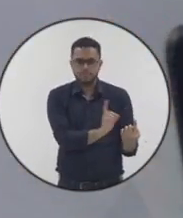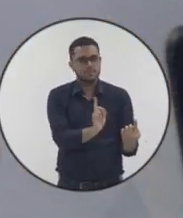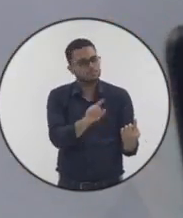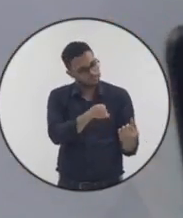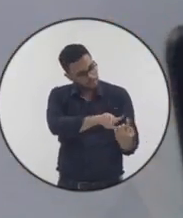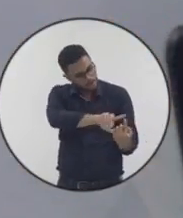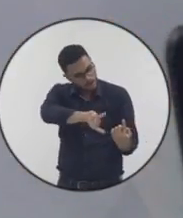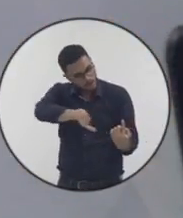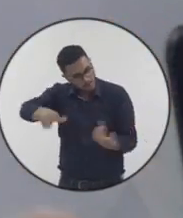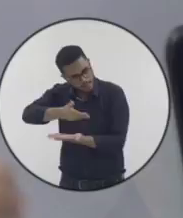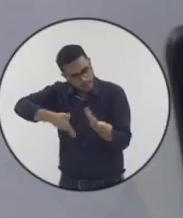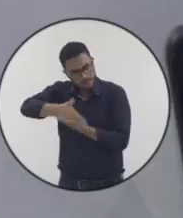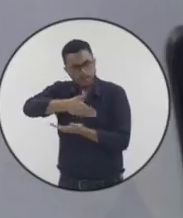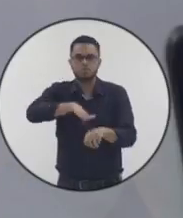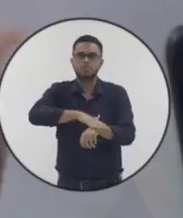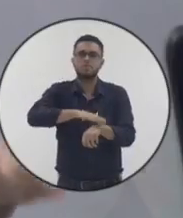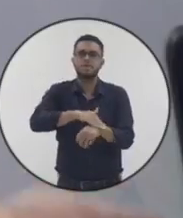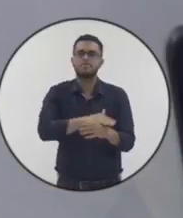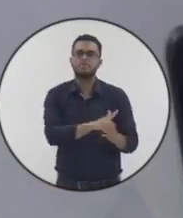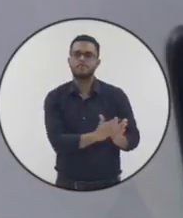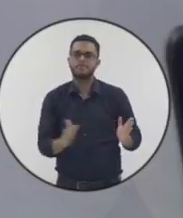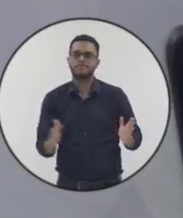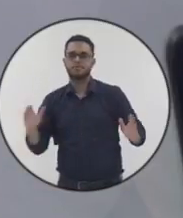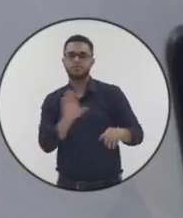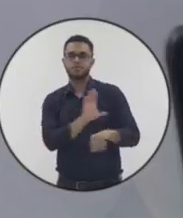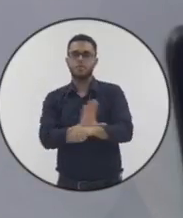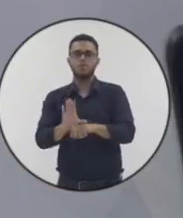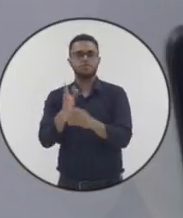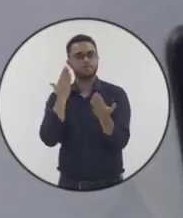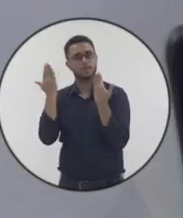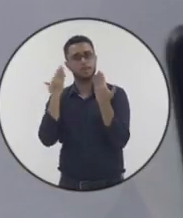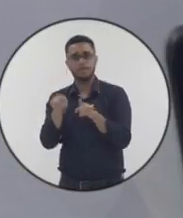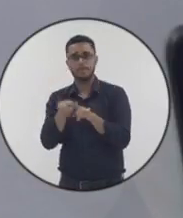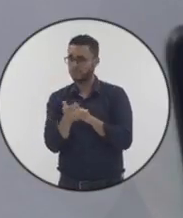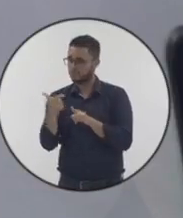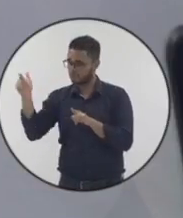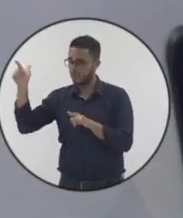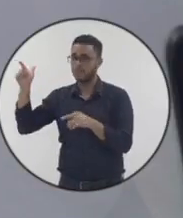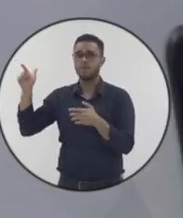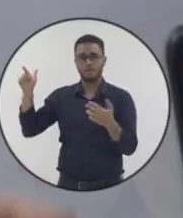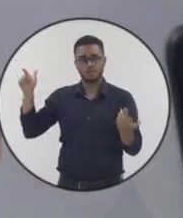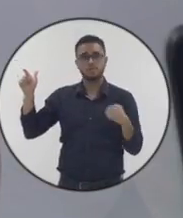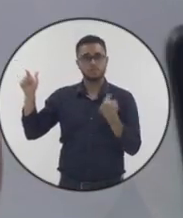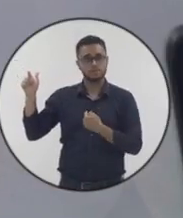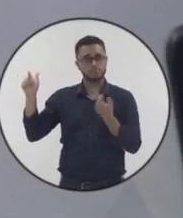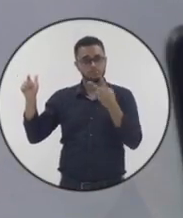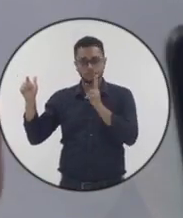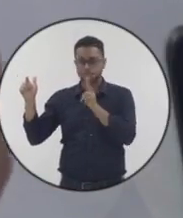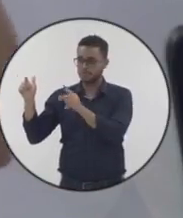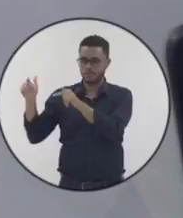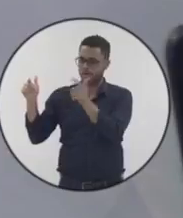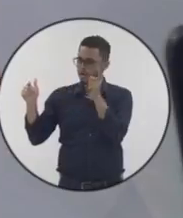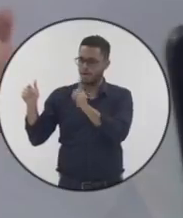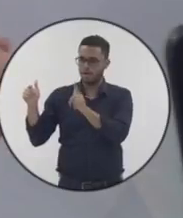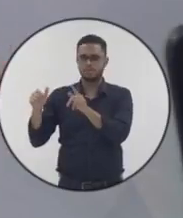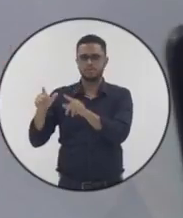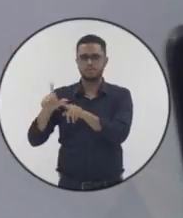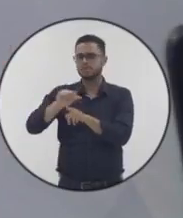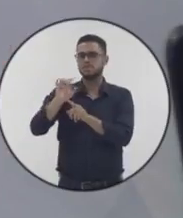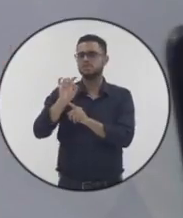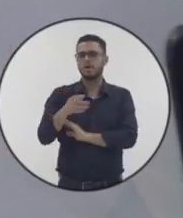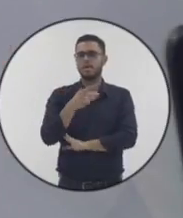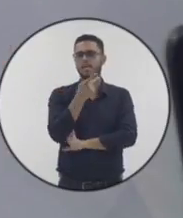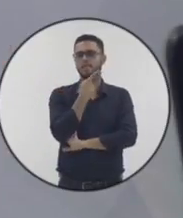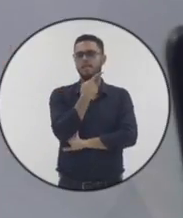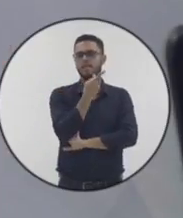ao longo de todo o curso de psicologia e dos outros cursos como um todo, para que a gente possa sair um pouco dessa falácia,